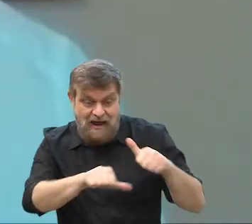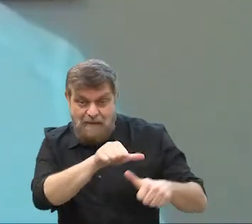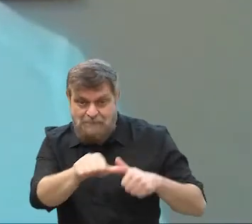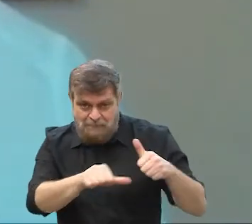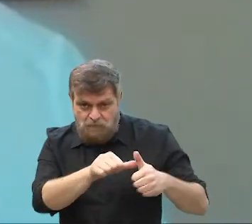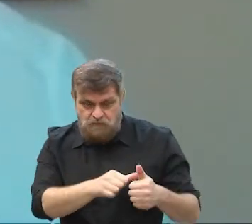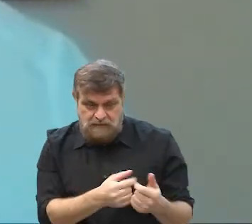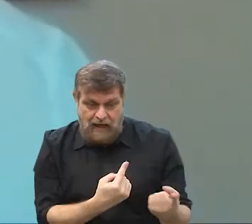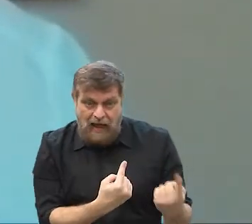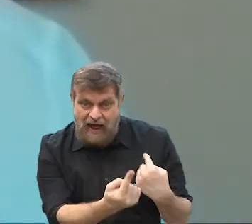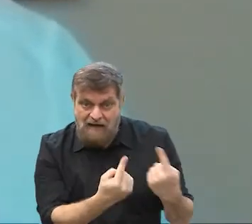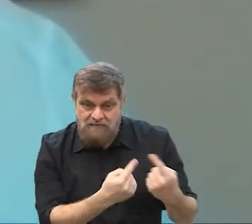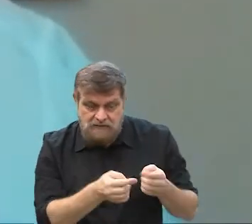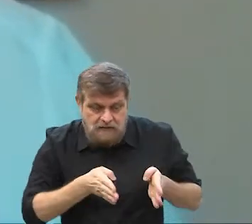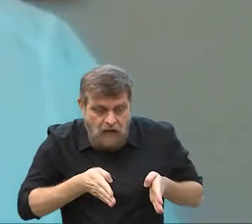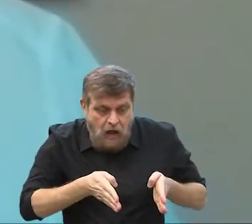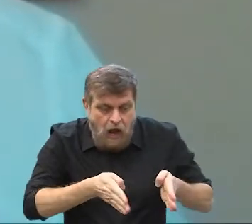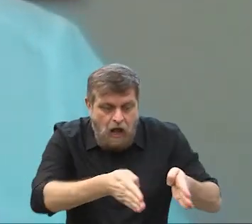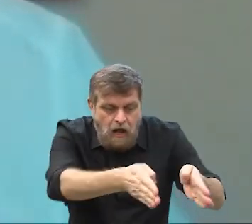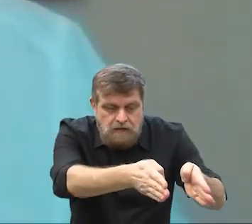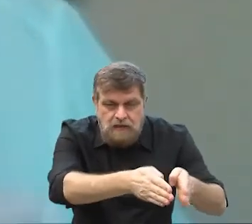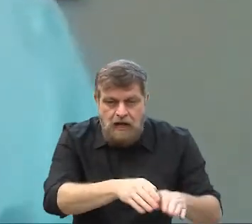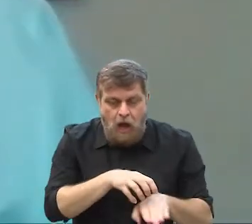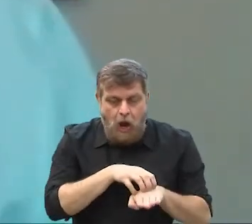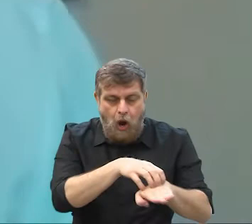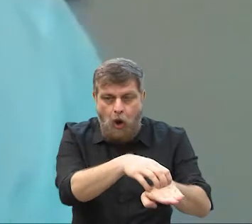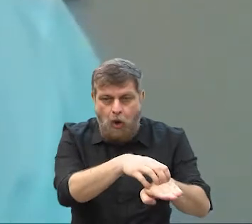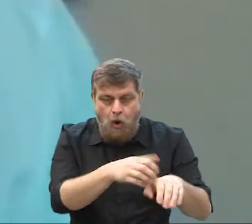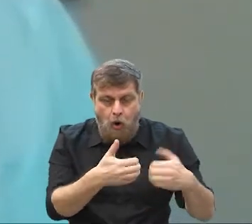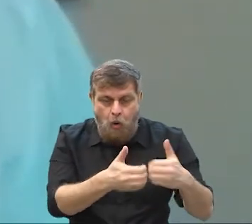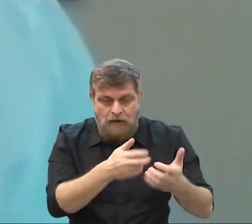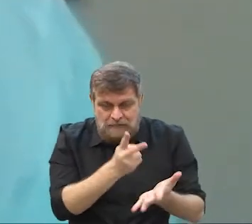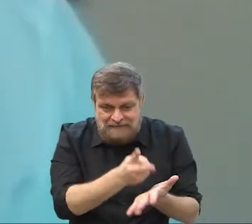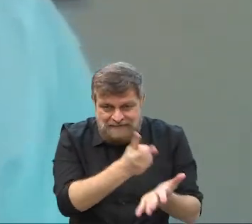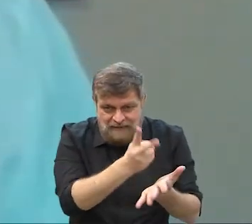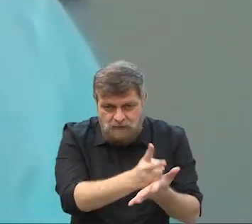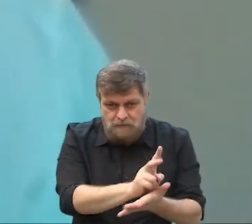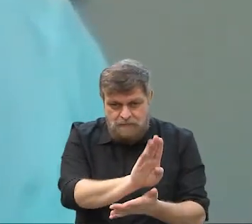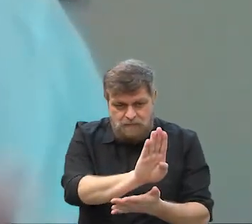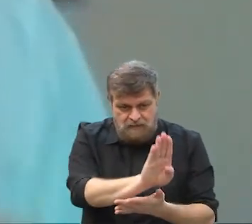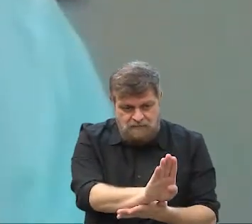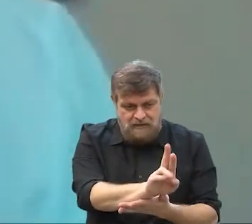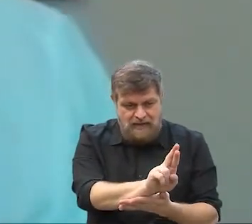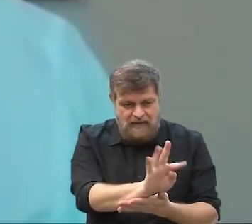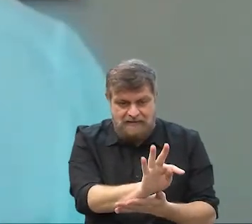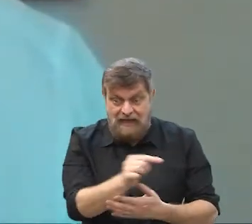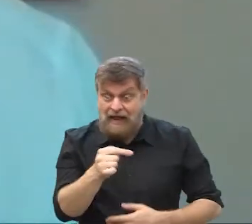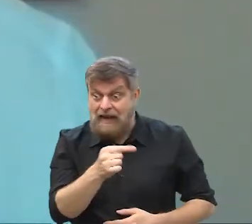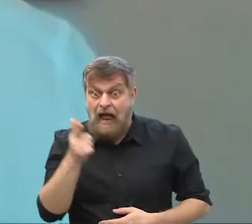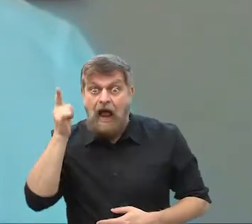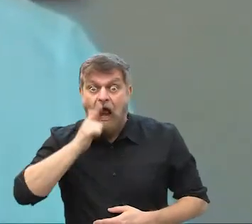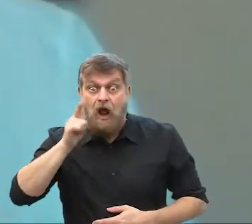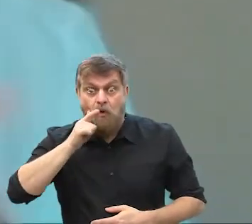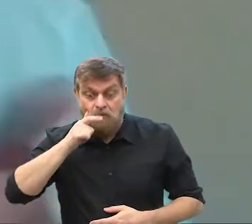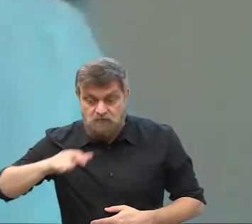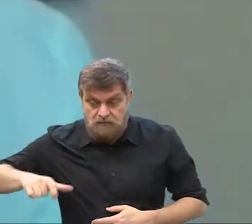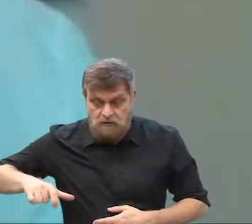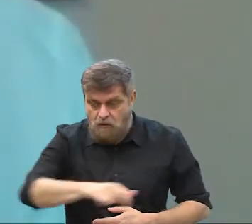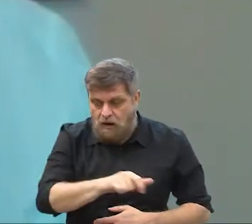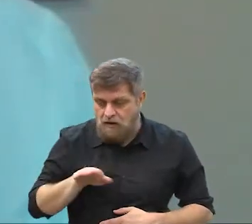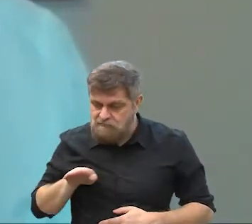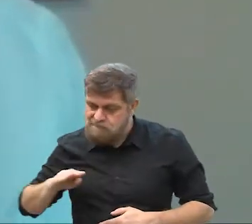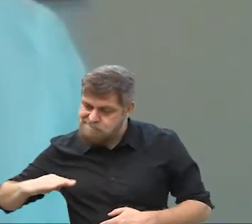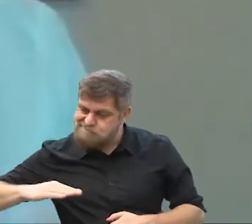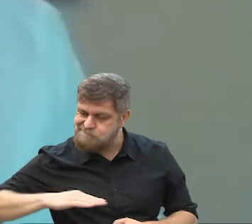ali para o BRT, e ali abriu-se, então, um escape ali. Então, é por